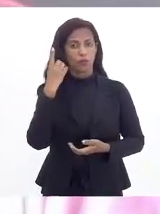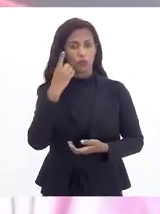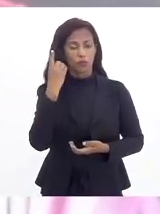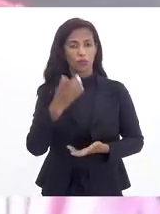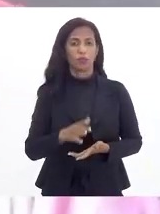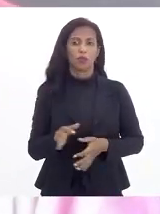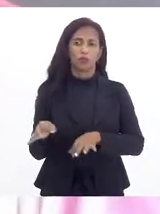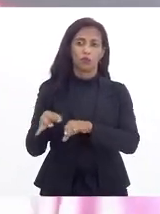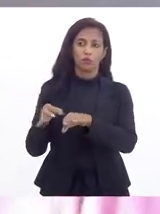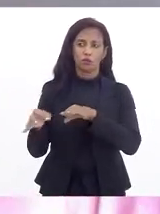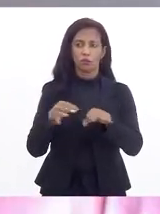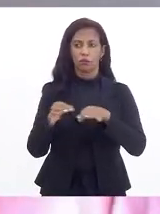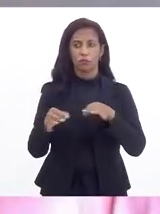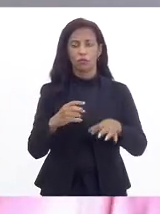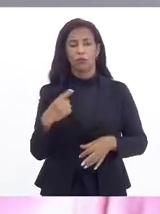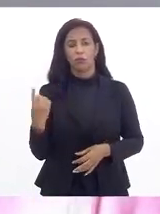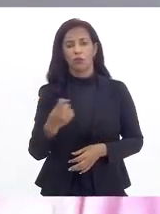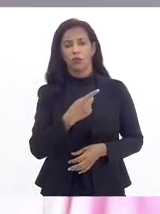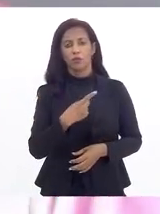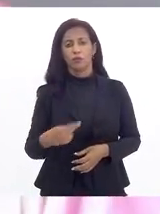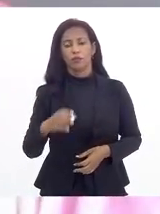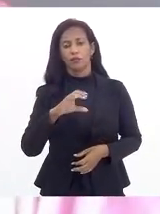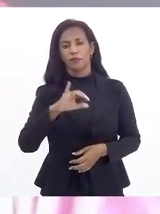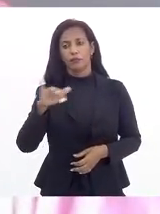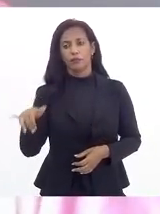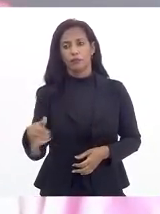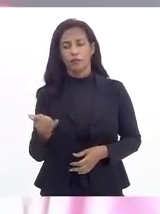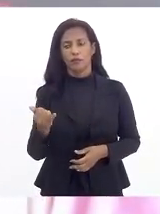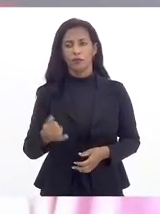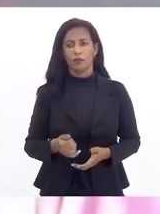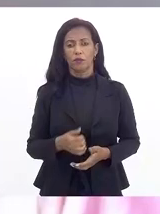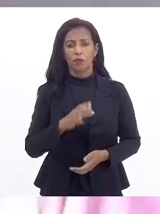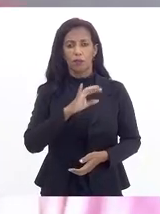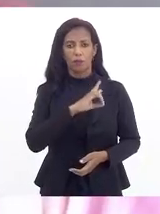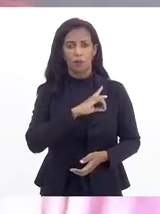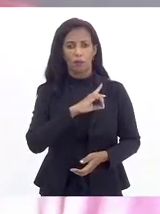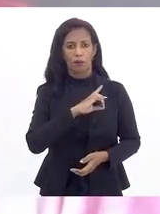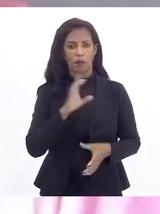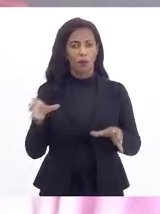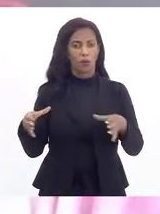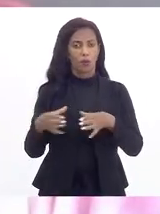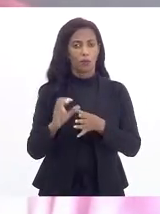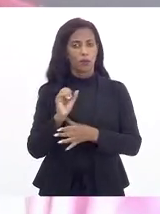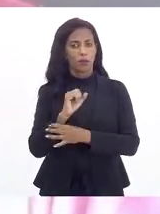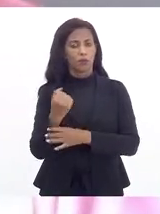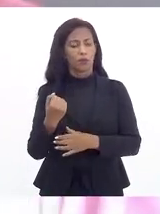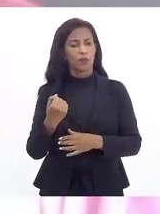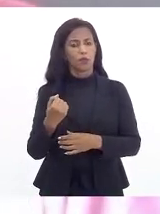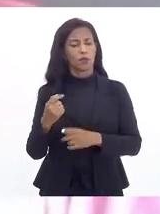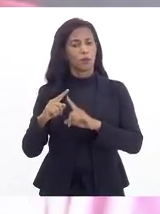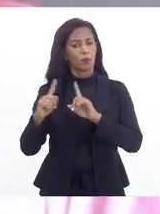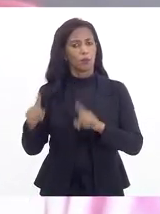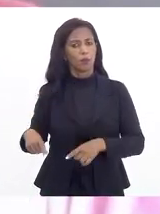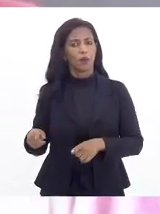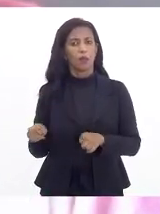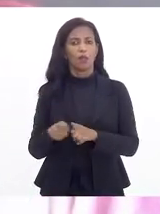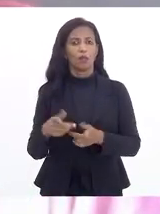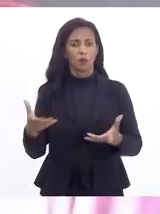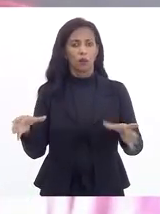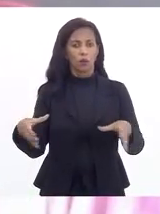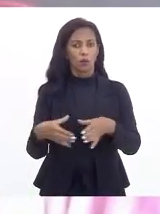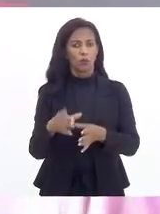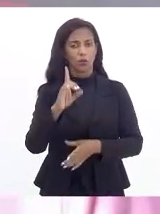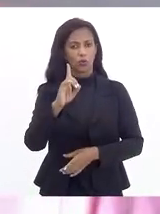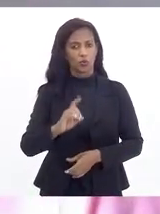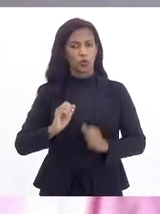autores de projeto, nosso presidente da CCJ, deputada Marta Rocha, Comissão de Segurança Pública, da qual a nossa Comissão de